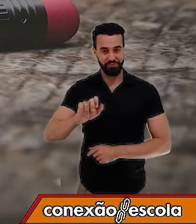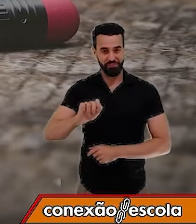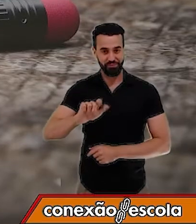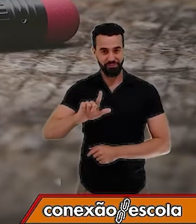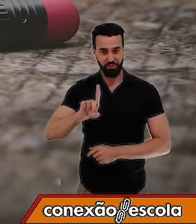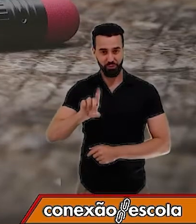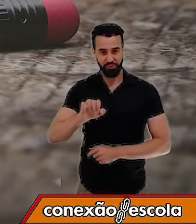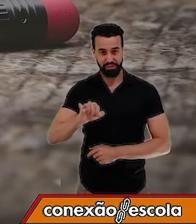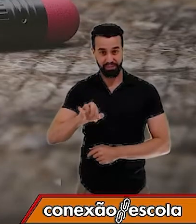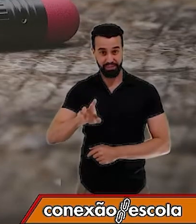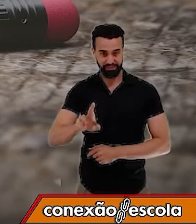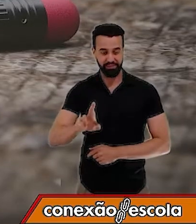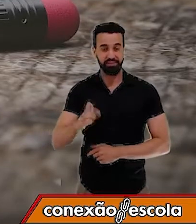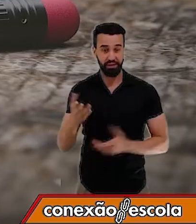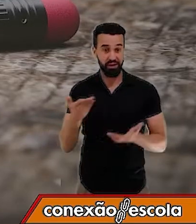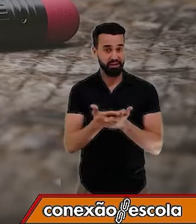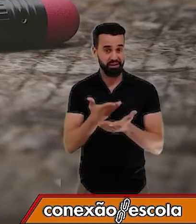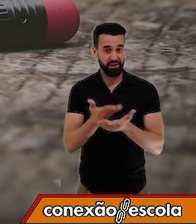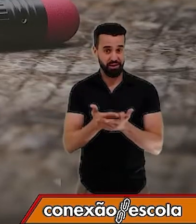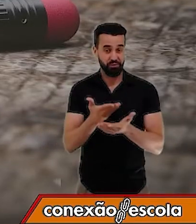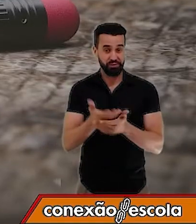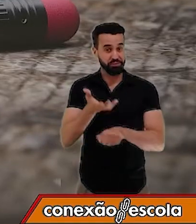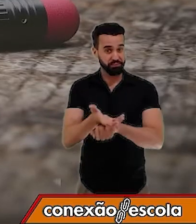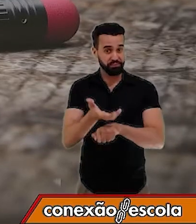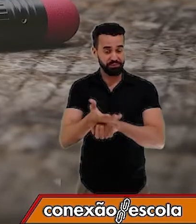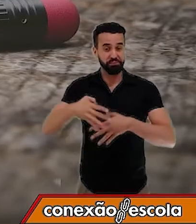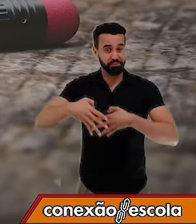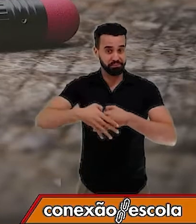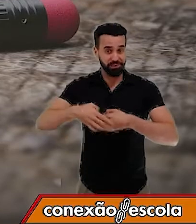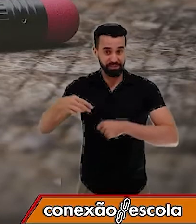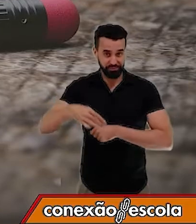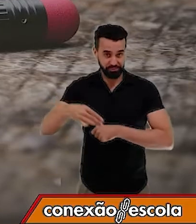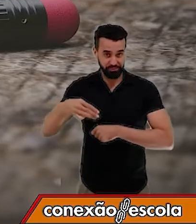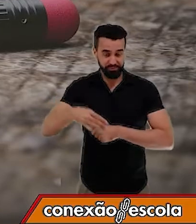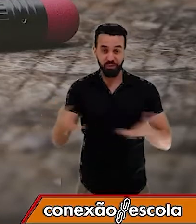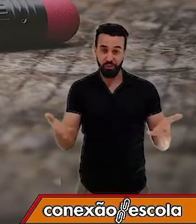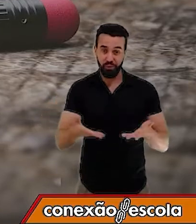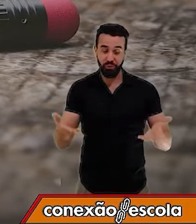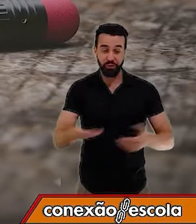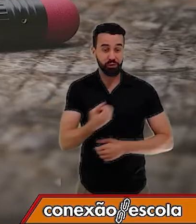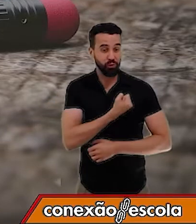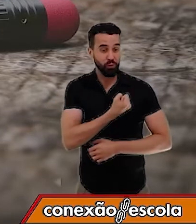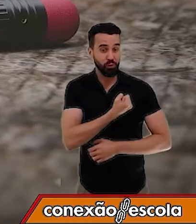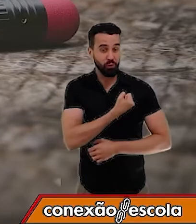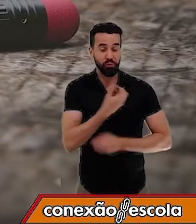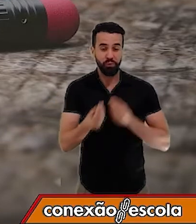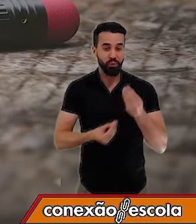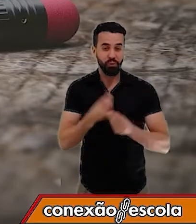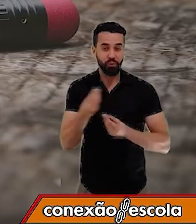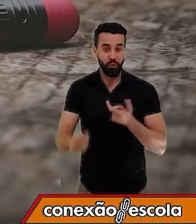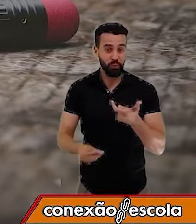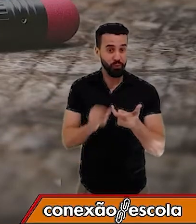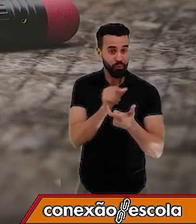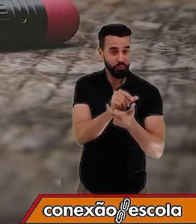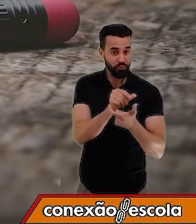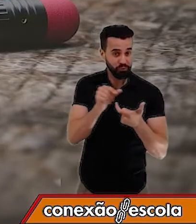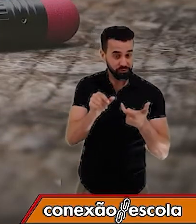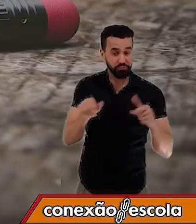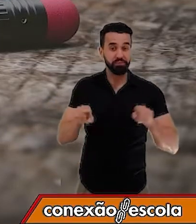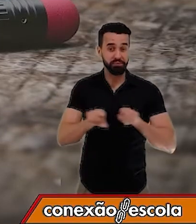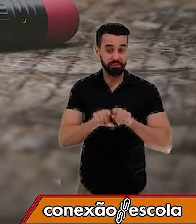e na aula de matemática de hoje vamos ver como os números se formam e sua composição e